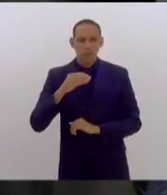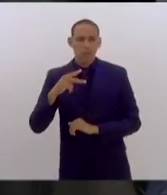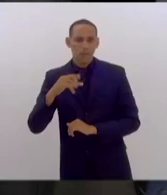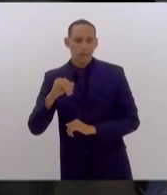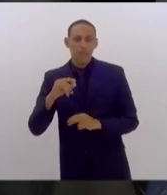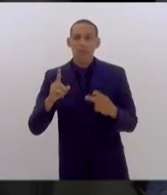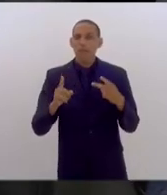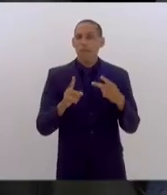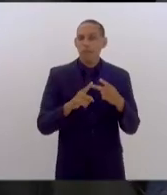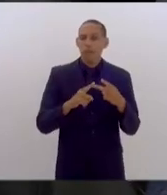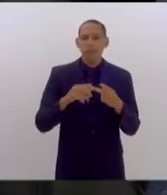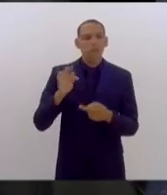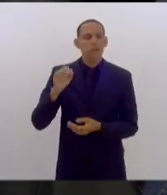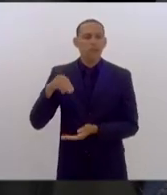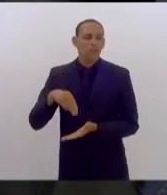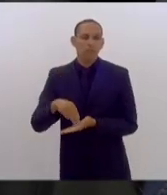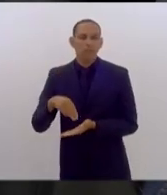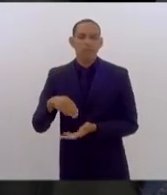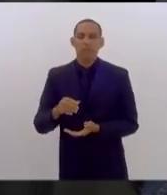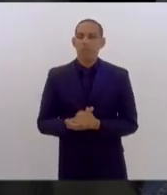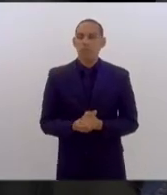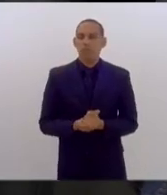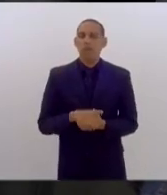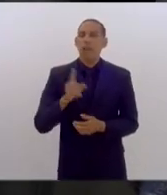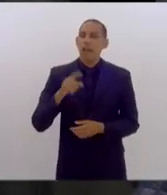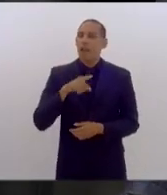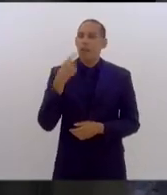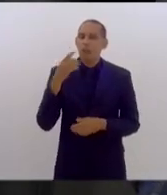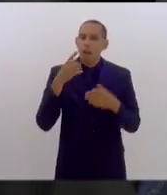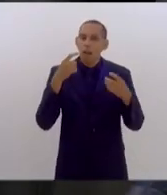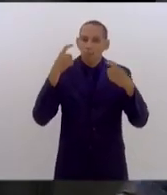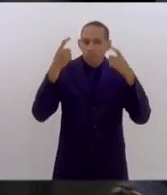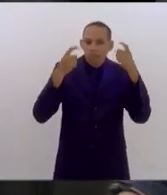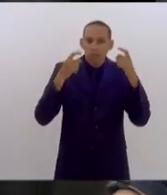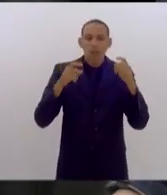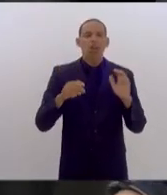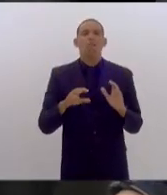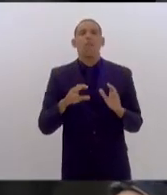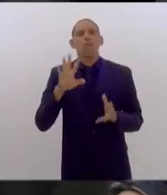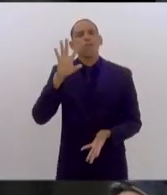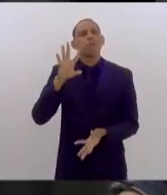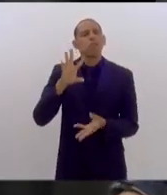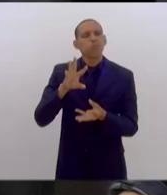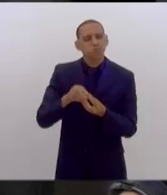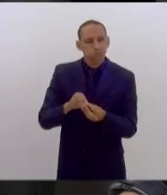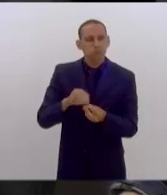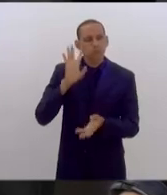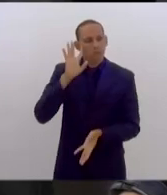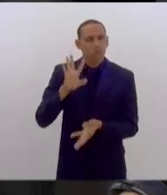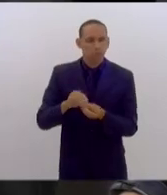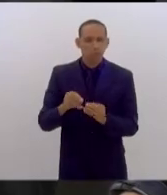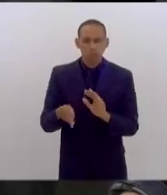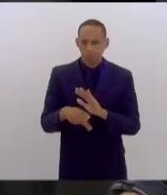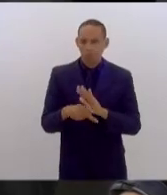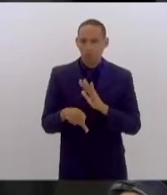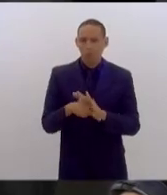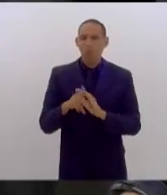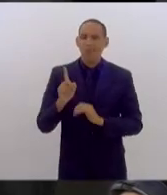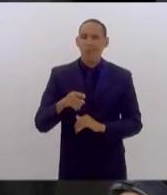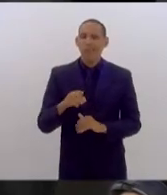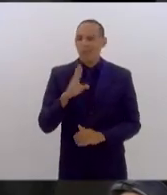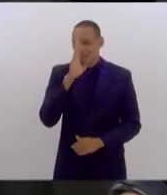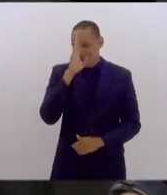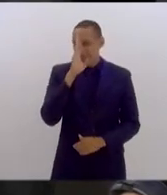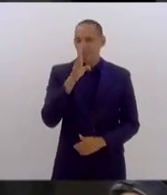e depois a parte final né das observações finais e considerações que na verdade passam a ser o